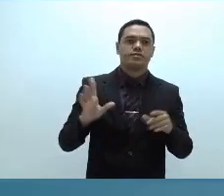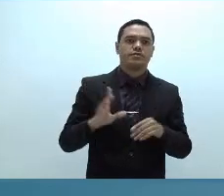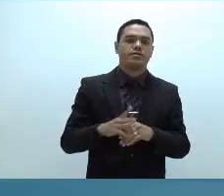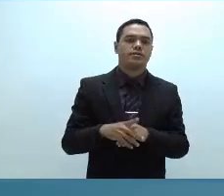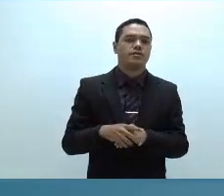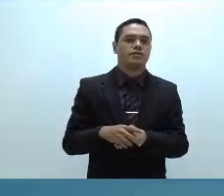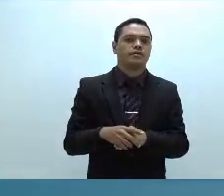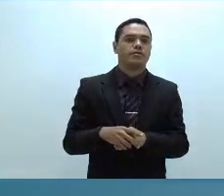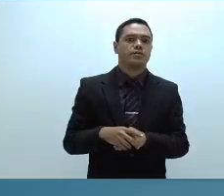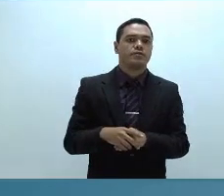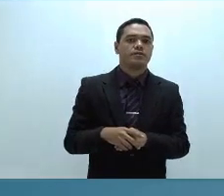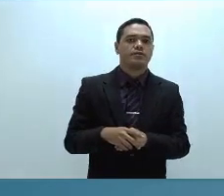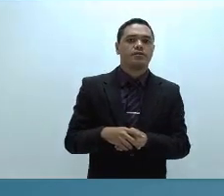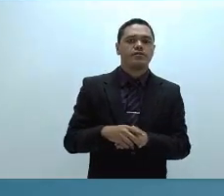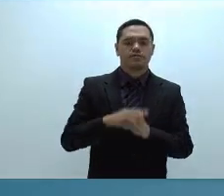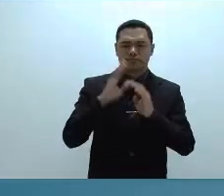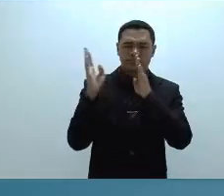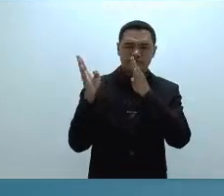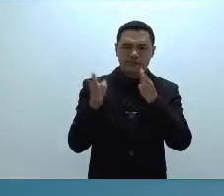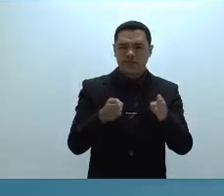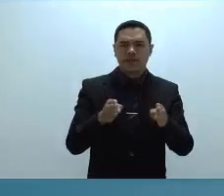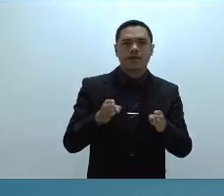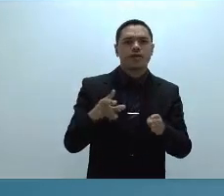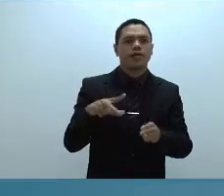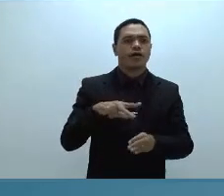com interesse particular envolvido,